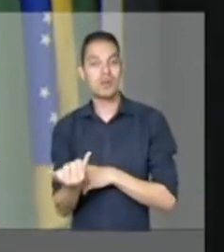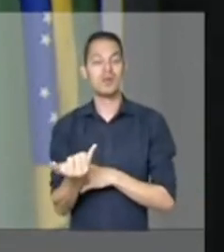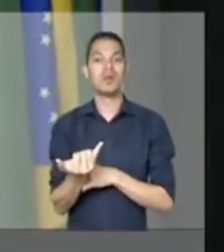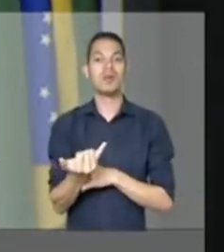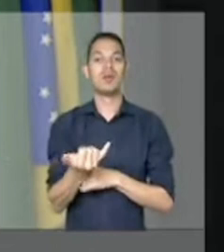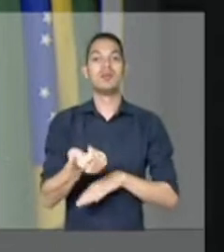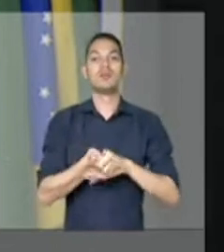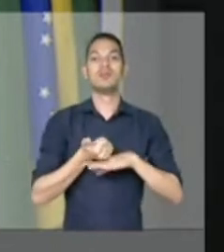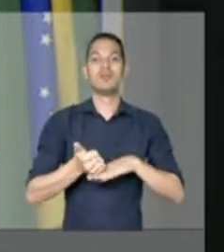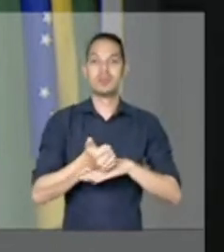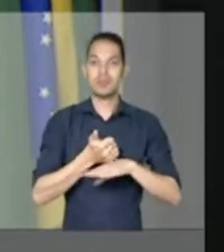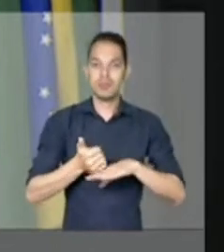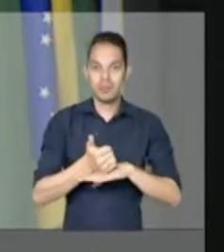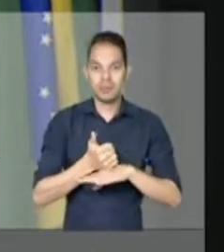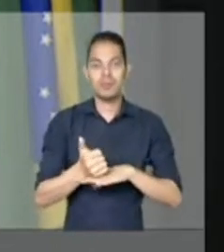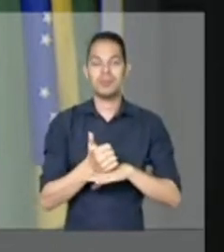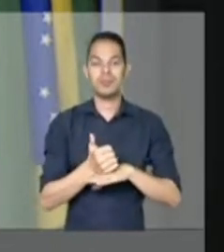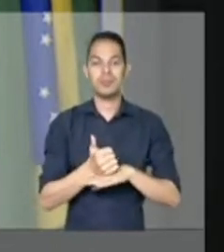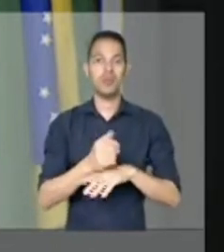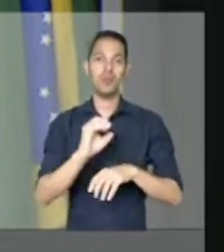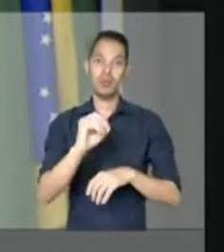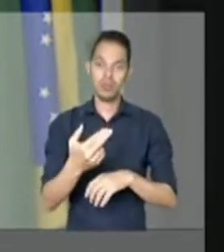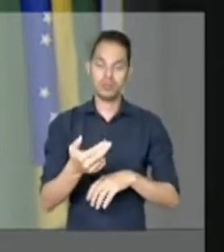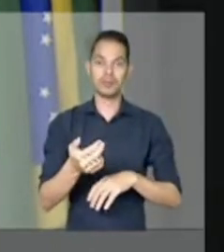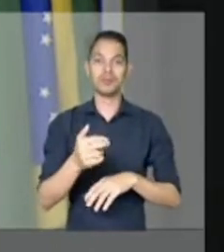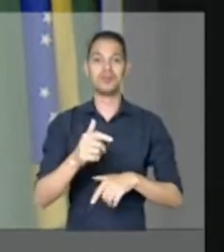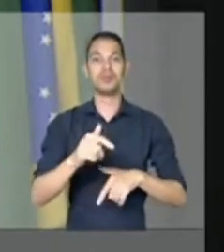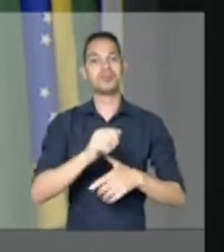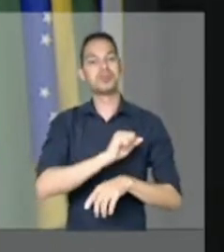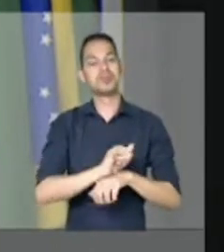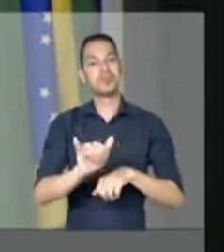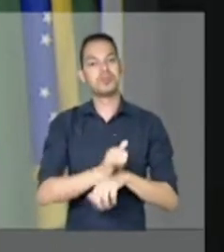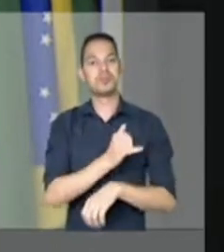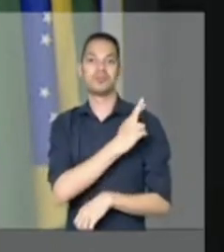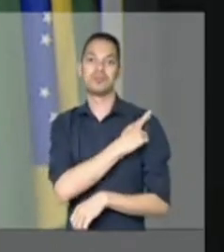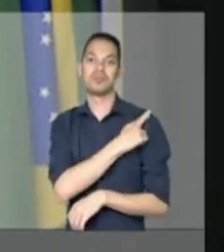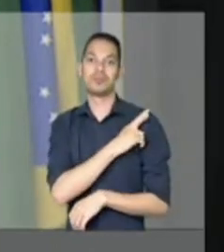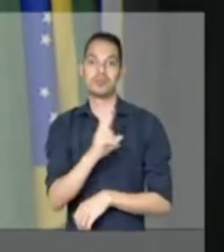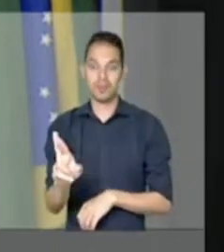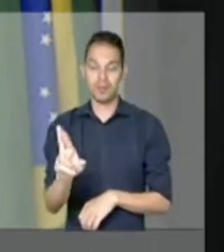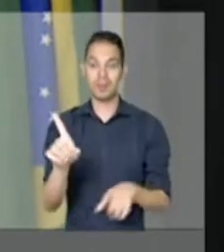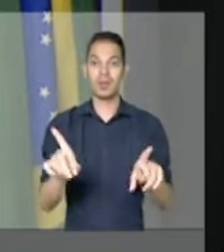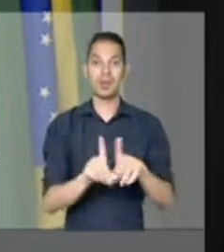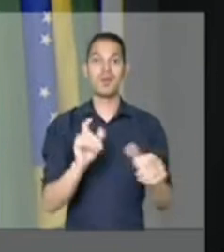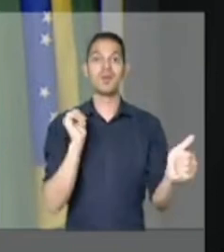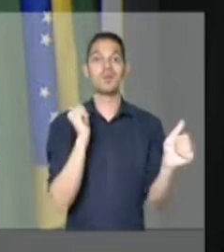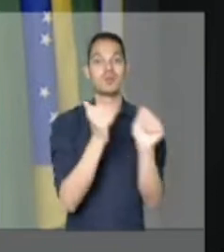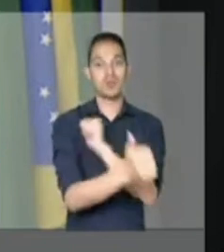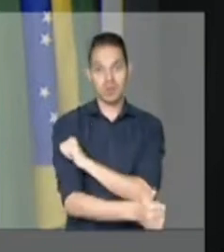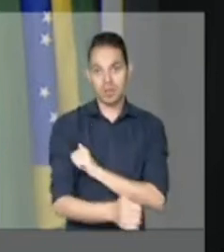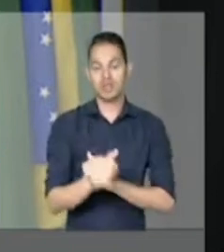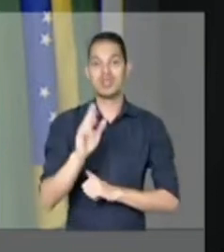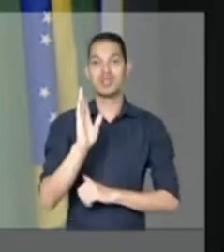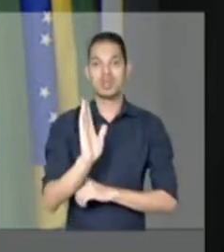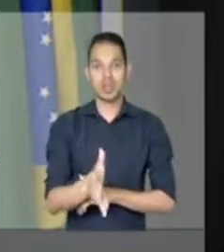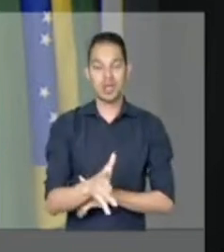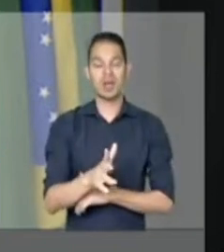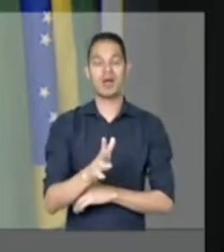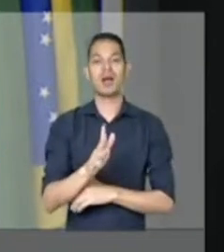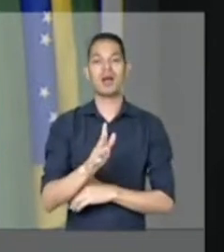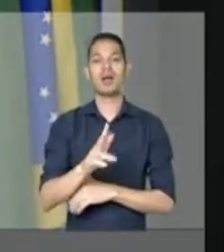atividade profissional, da sua atividade religiosa. A gente observa que no esporte a gente teve casos na ginástica olímpica,